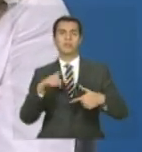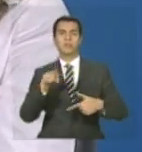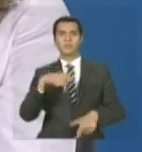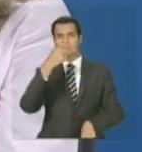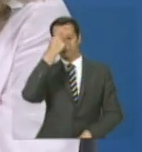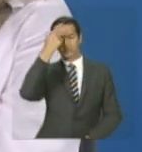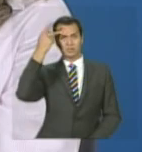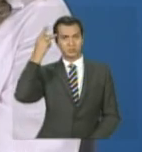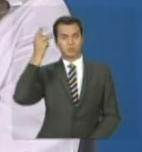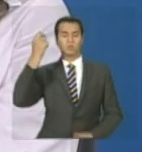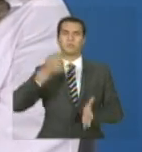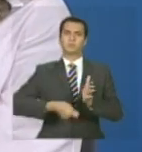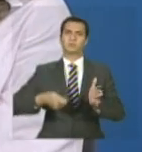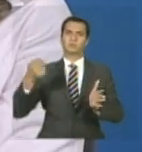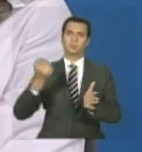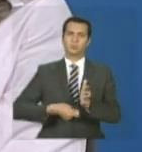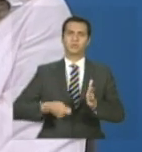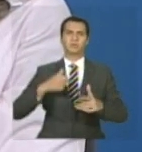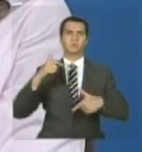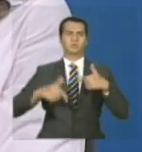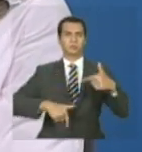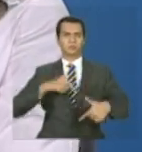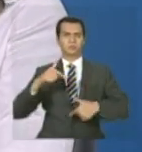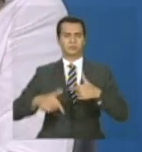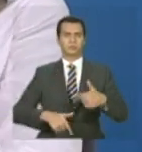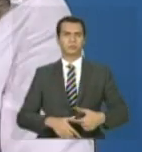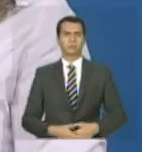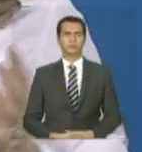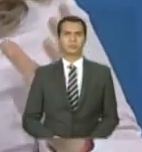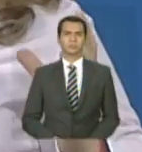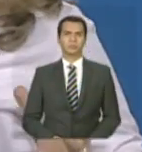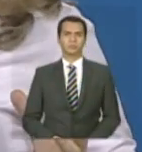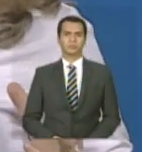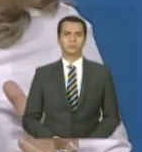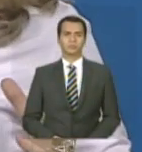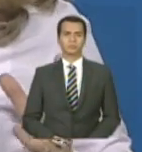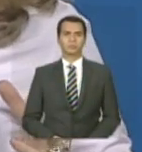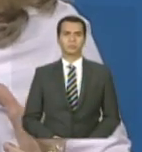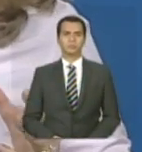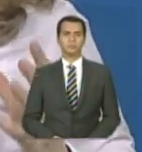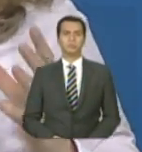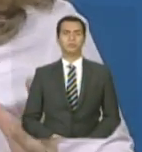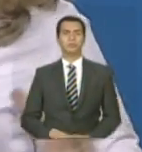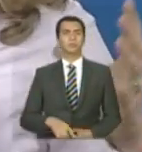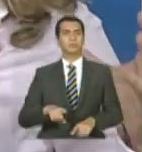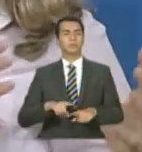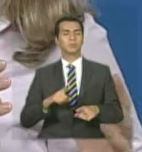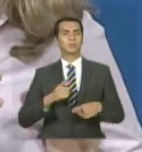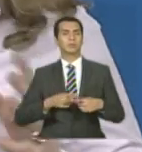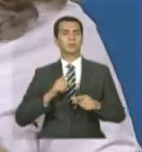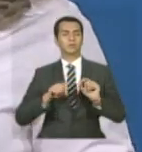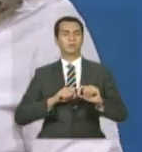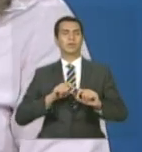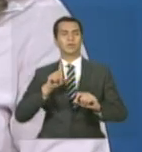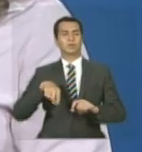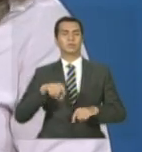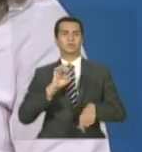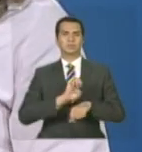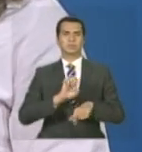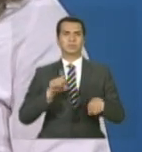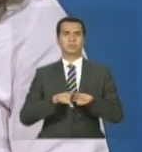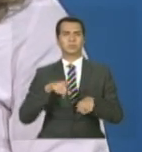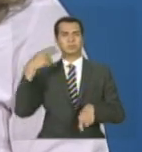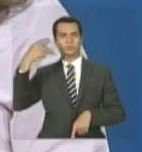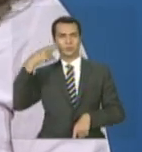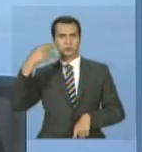a voz das pessoas que militam nesse campo da segurança alimentar e nutricional para as decisões do Estado, para as decisões das políticas públicas.